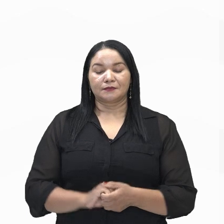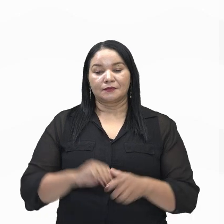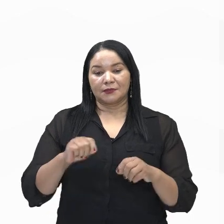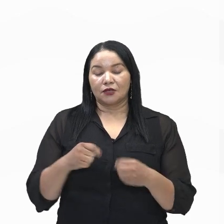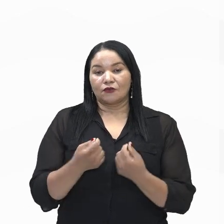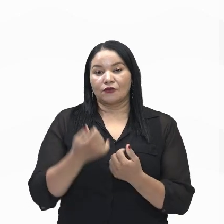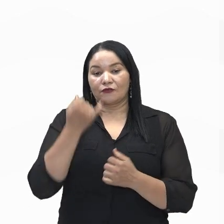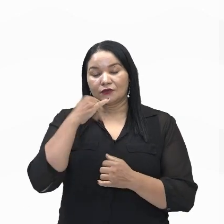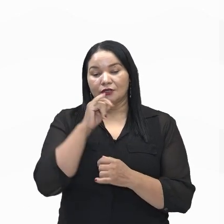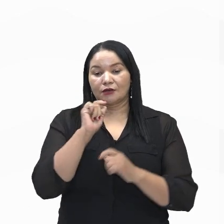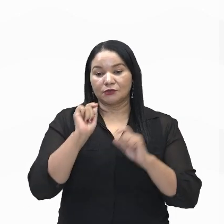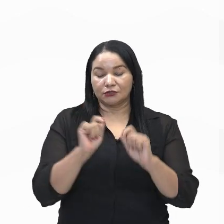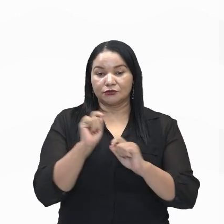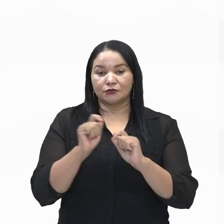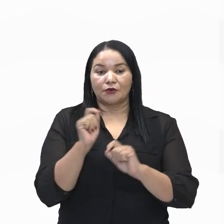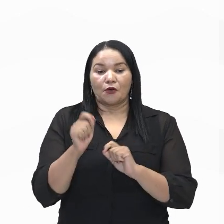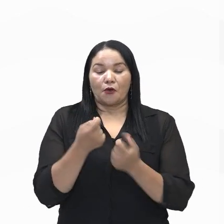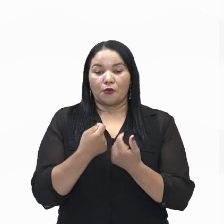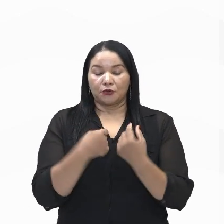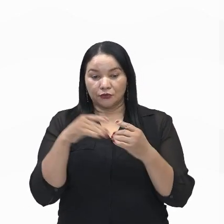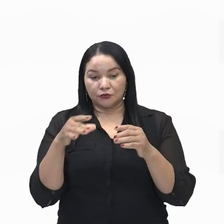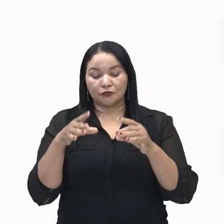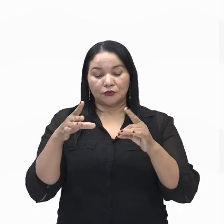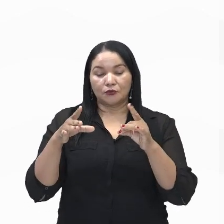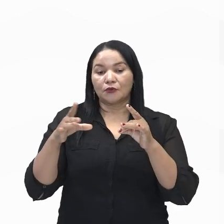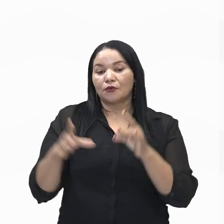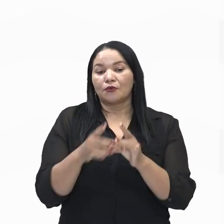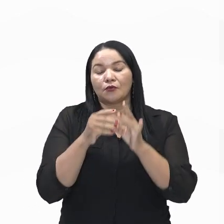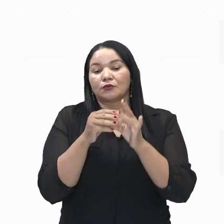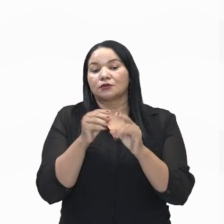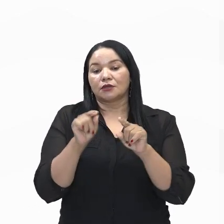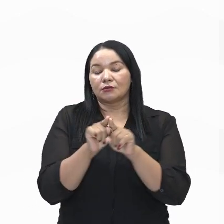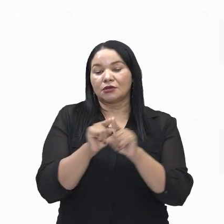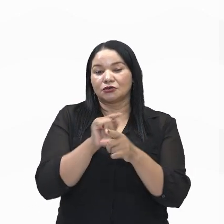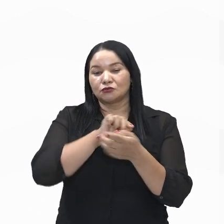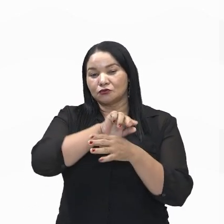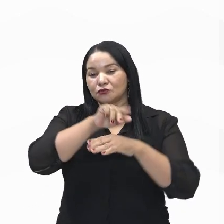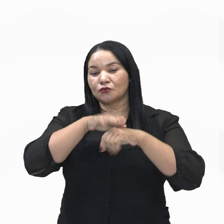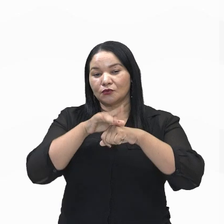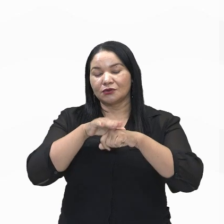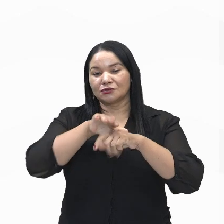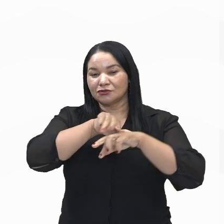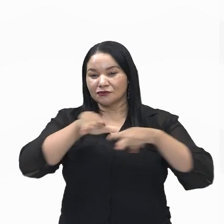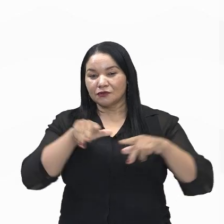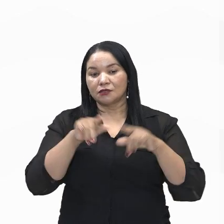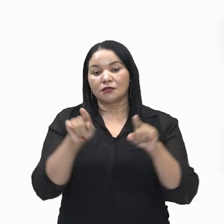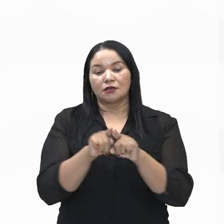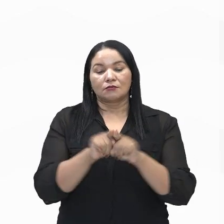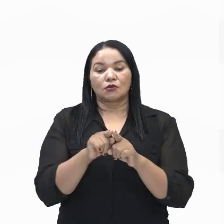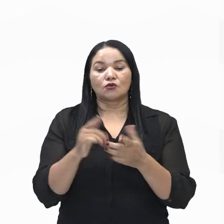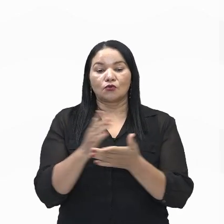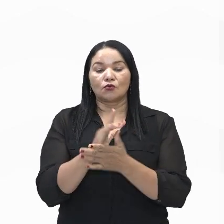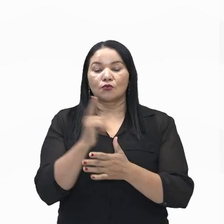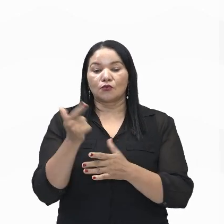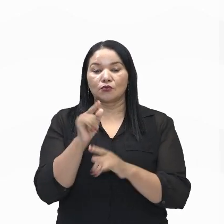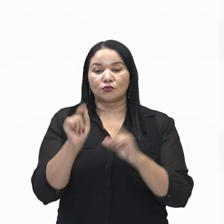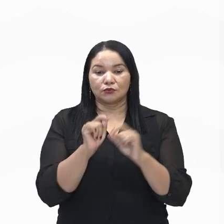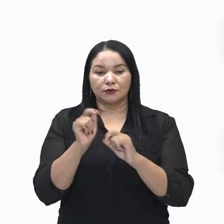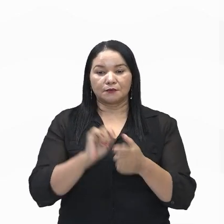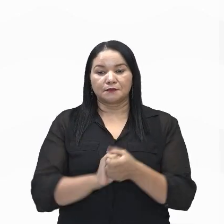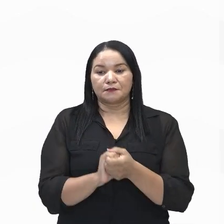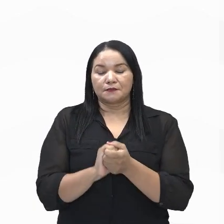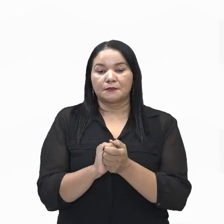temos reduzir a mortalidade prematura por doenças não transmissíveis e promover a saúde